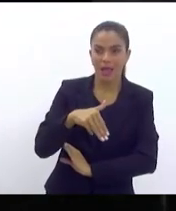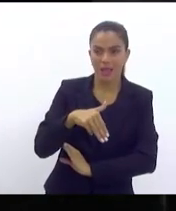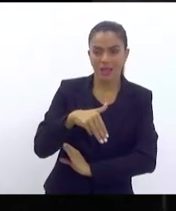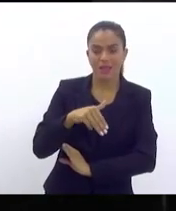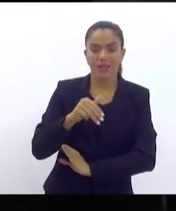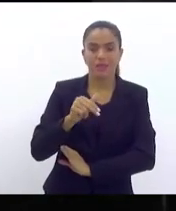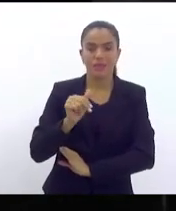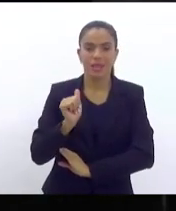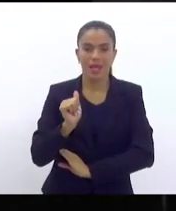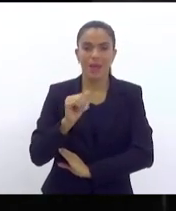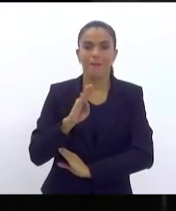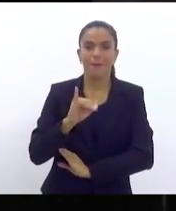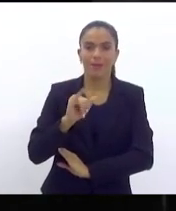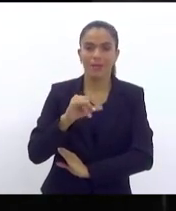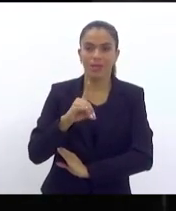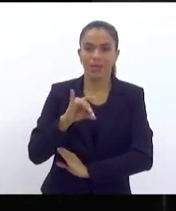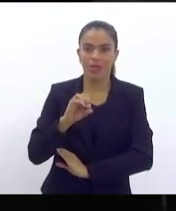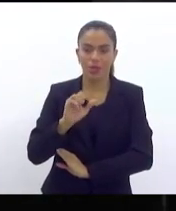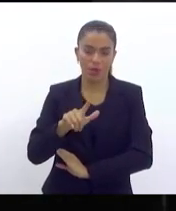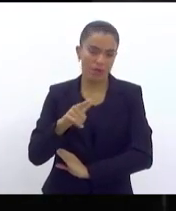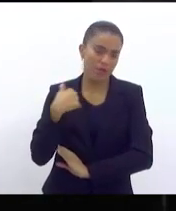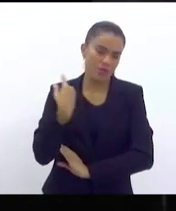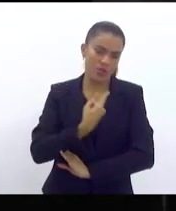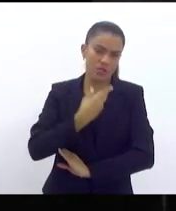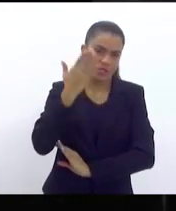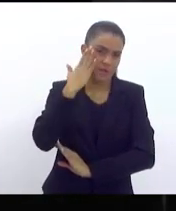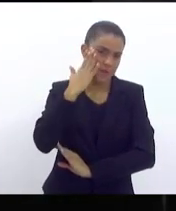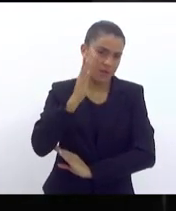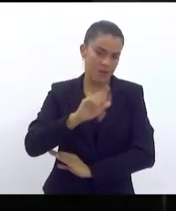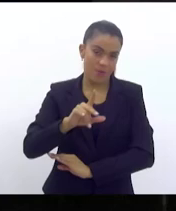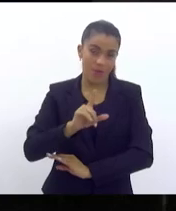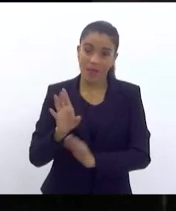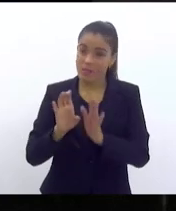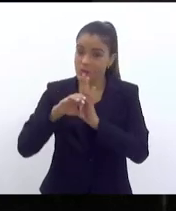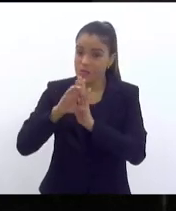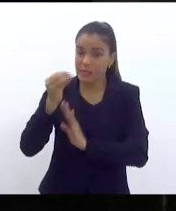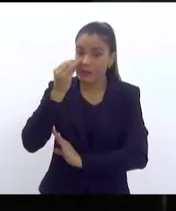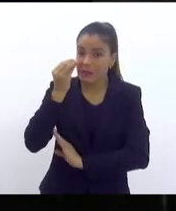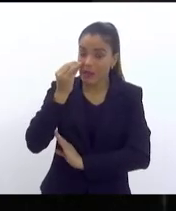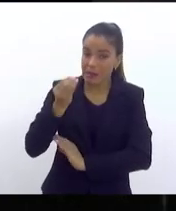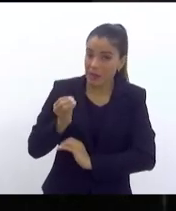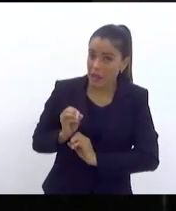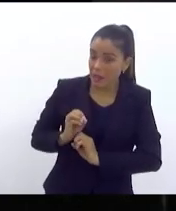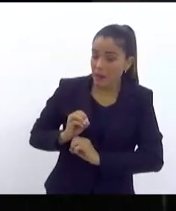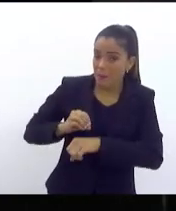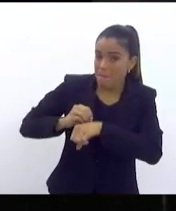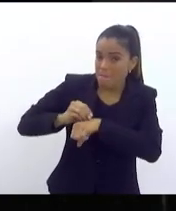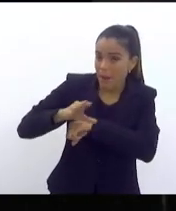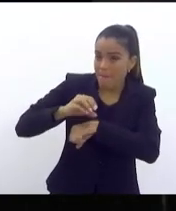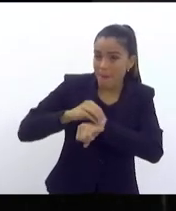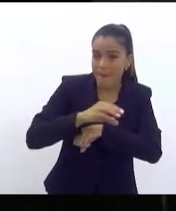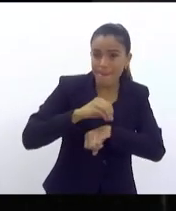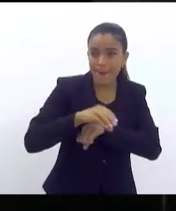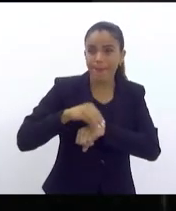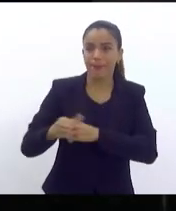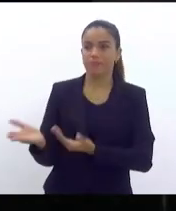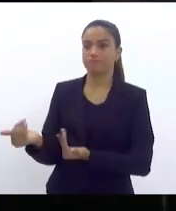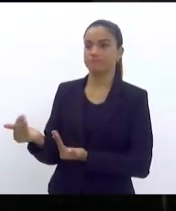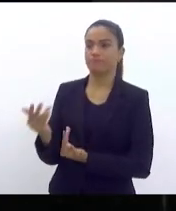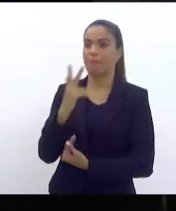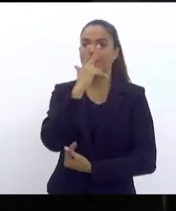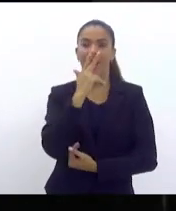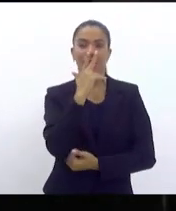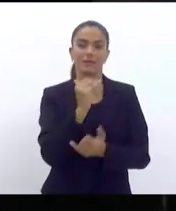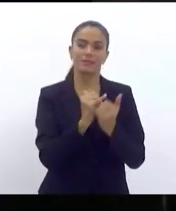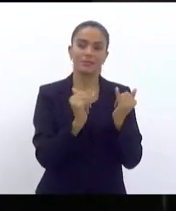canabidiol e nós sabemos que não é isso é um conceito que eles tentam colocar nos nossos jovens para parecer que a maconha